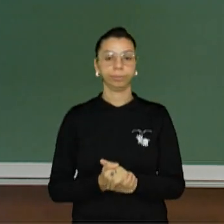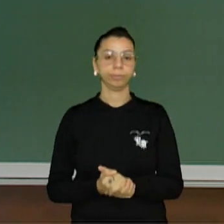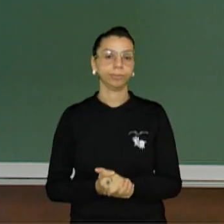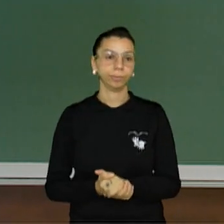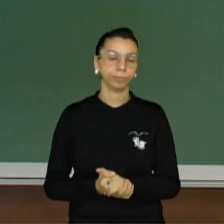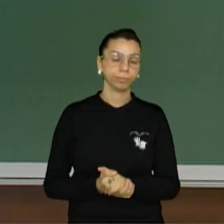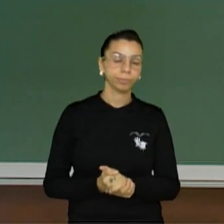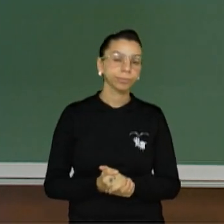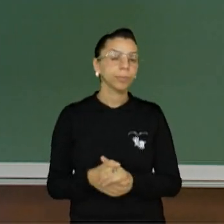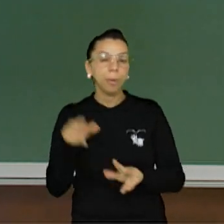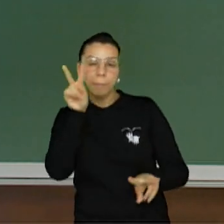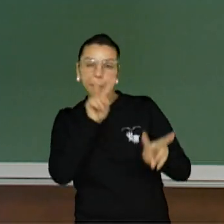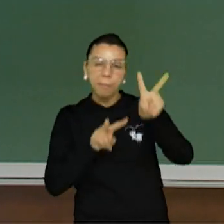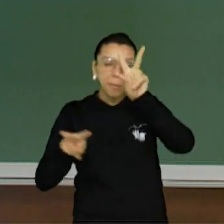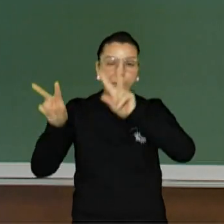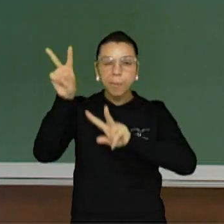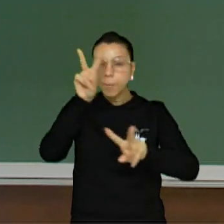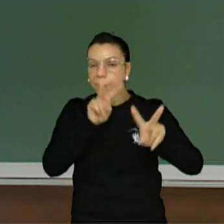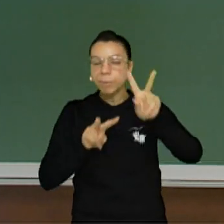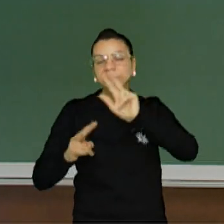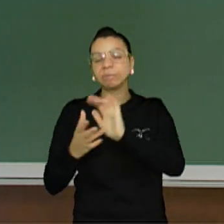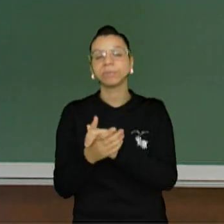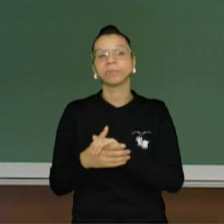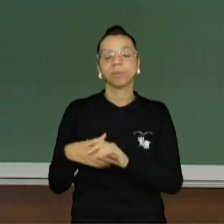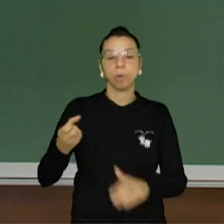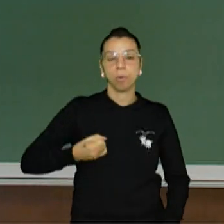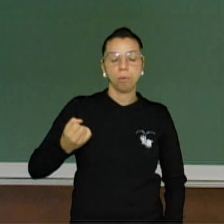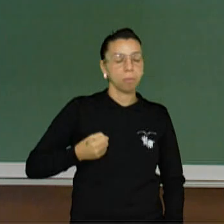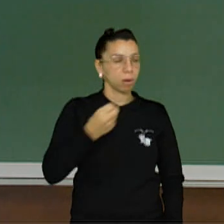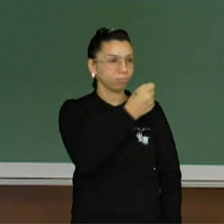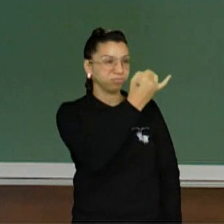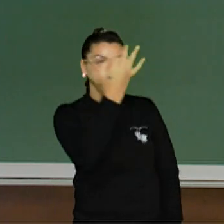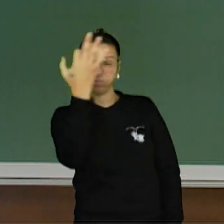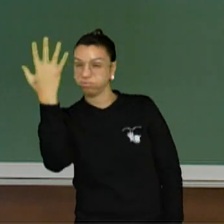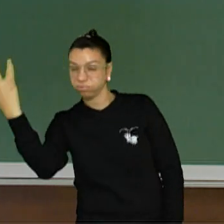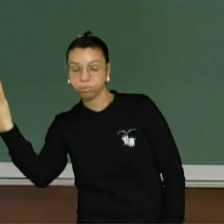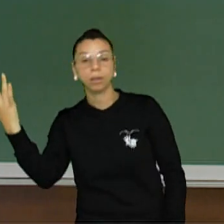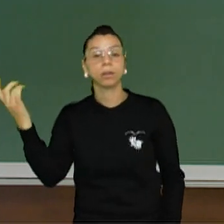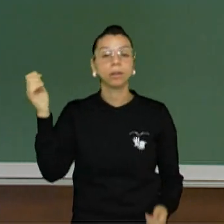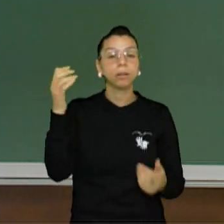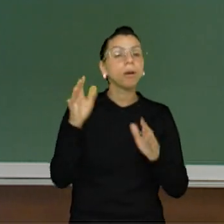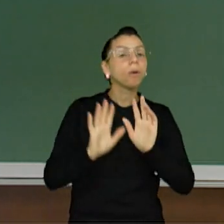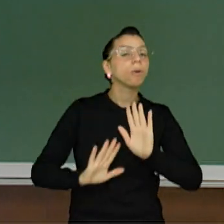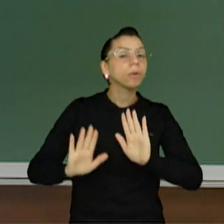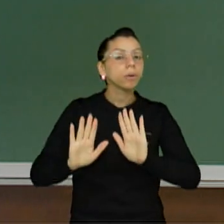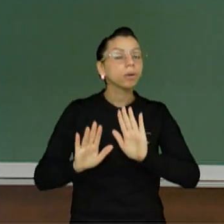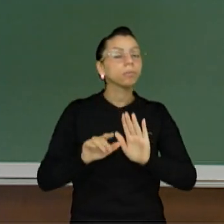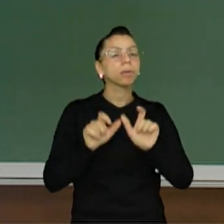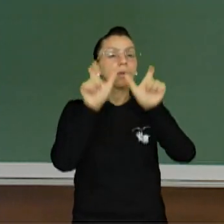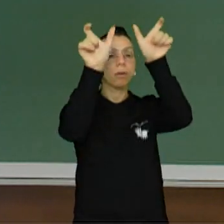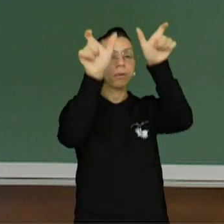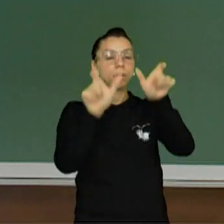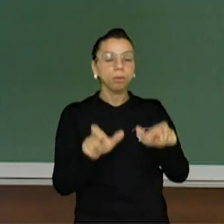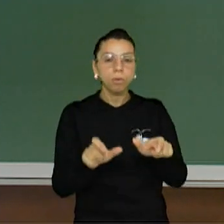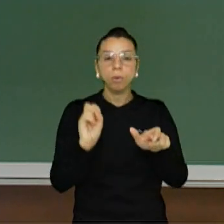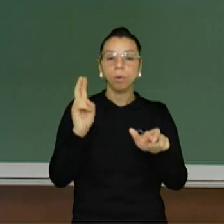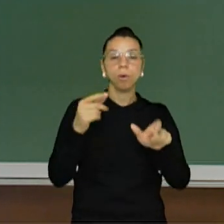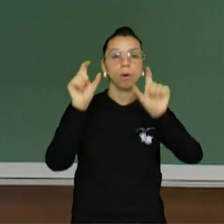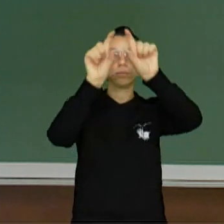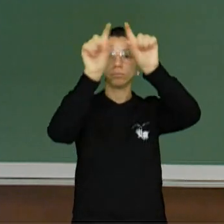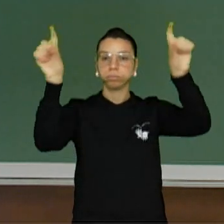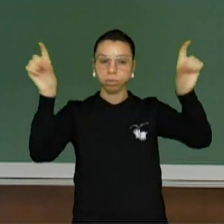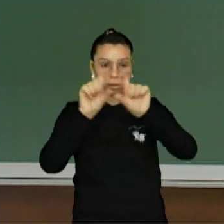matriz com muitos números, né? Uma tabela com muitos números, eu olho 2 linhas ou 2 colunas